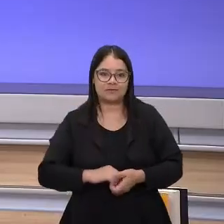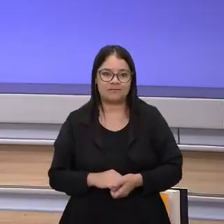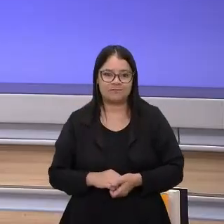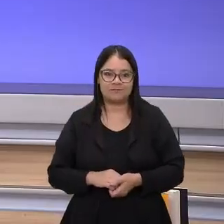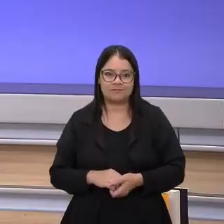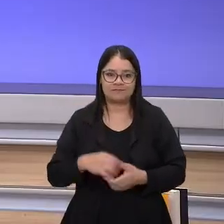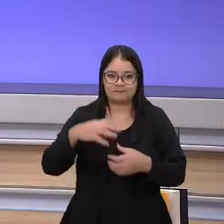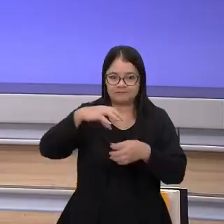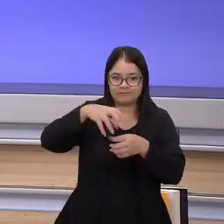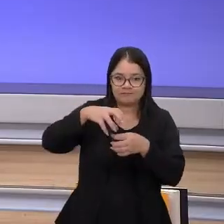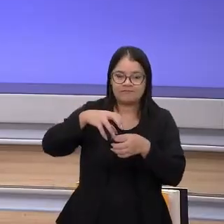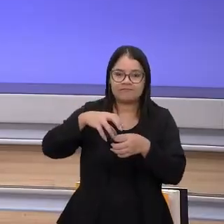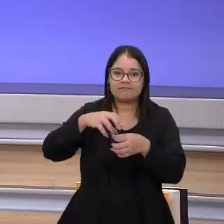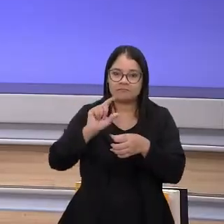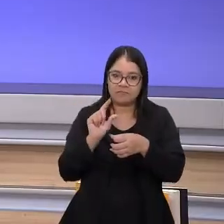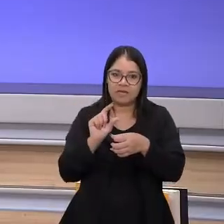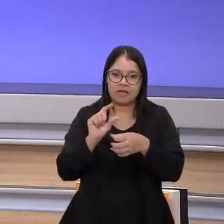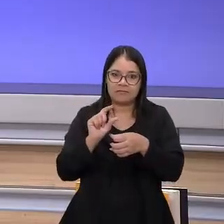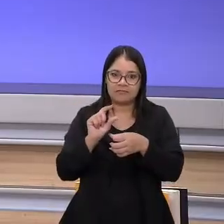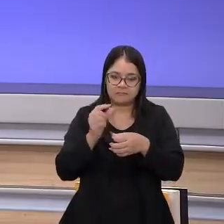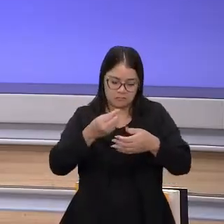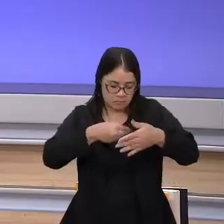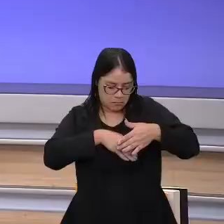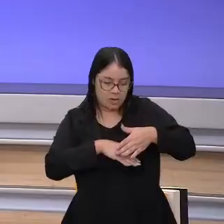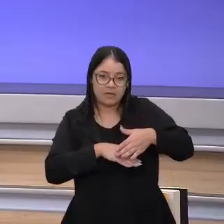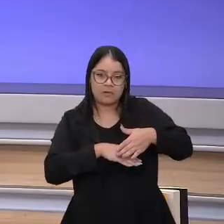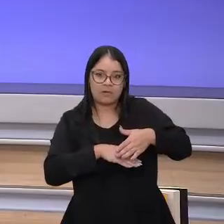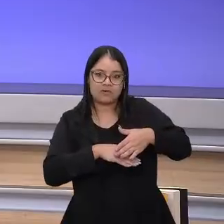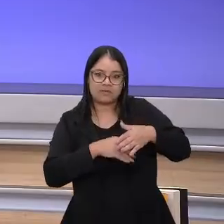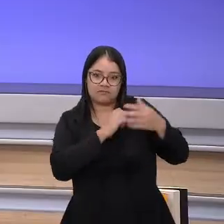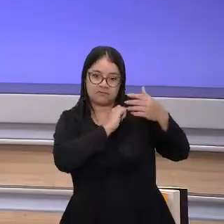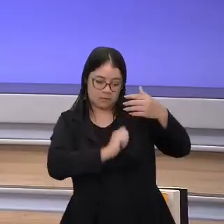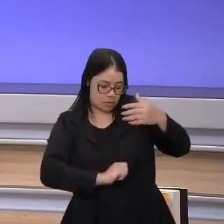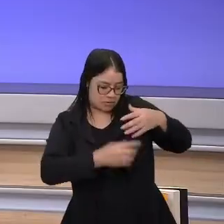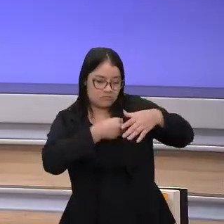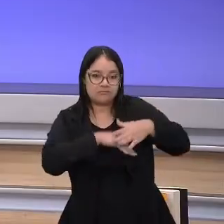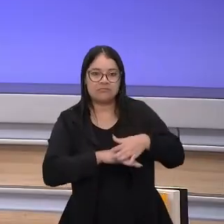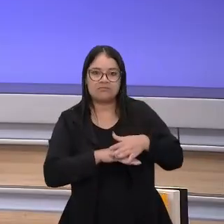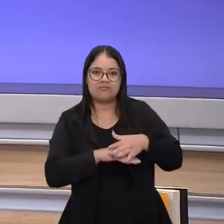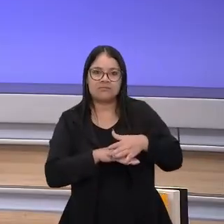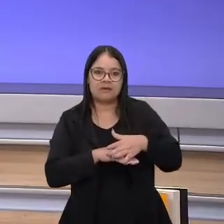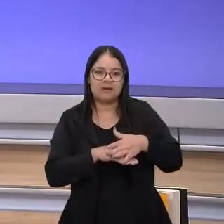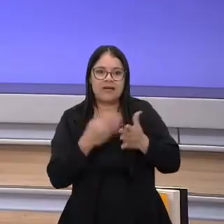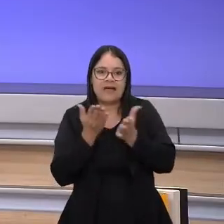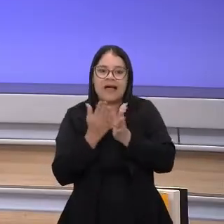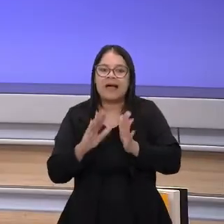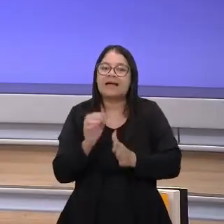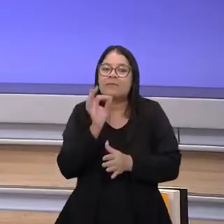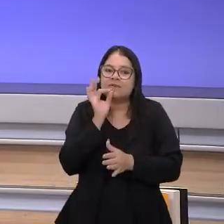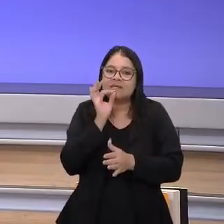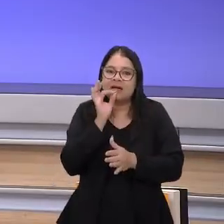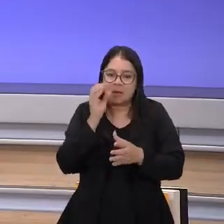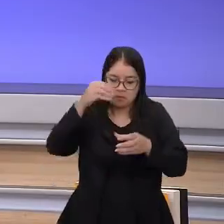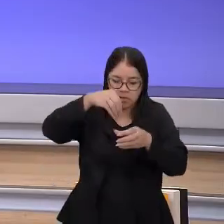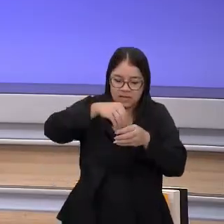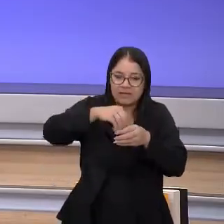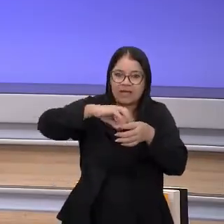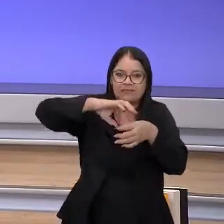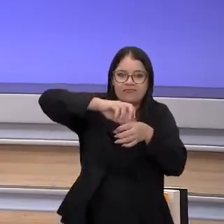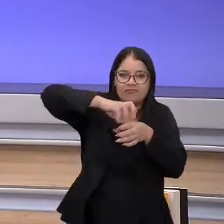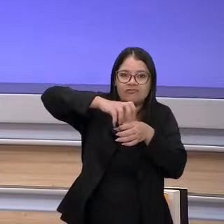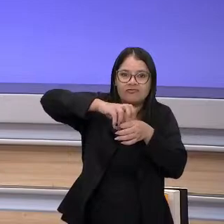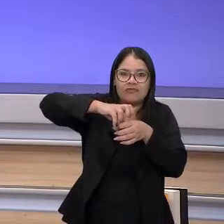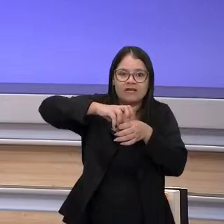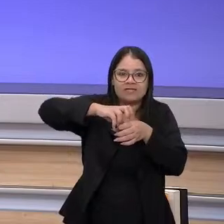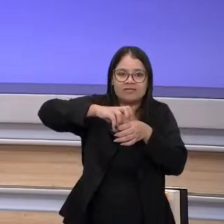Pega um recipiente desse, deixa na bolsa, apagou o cigarro, coloca aqui dentro, não dá cheiro nenhum, é fechadinho. Querendo